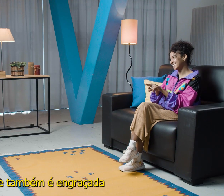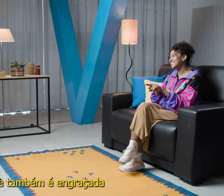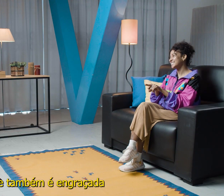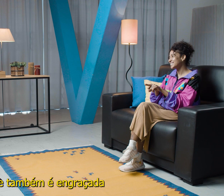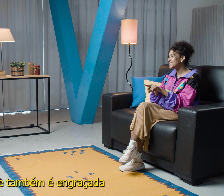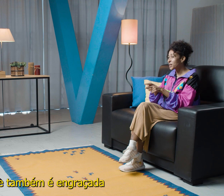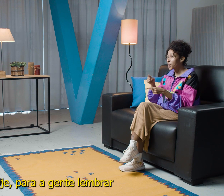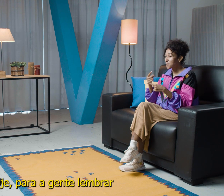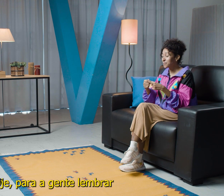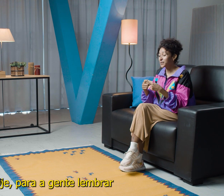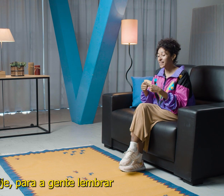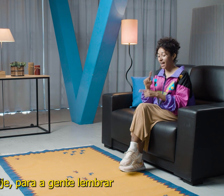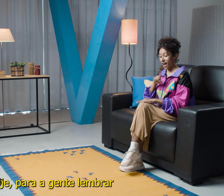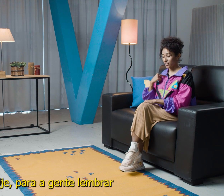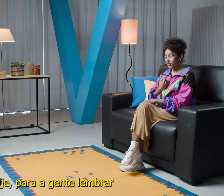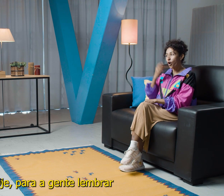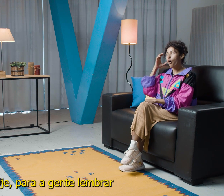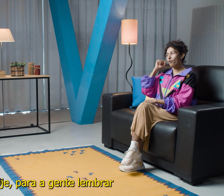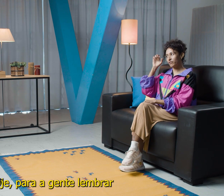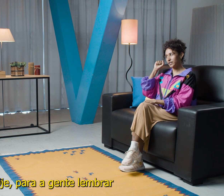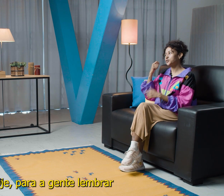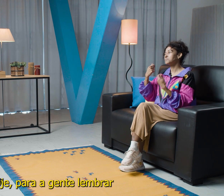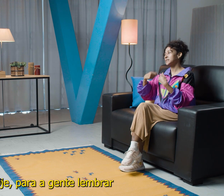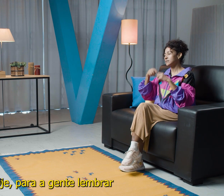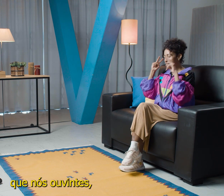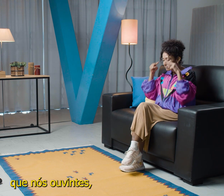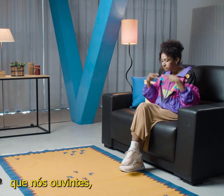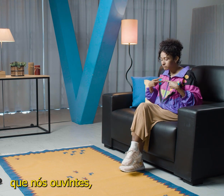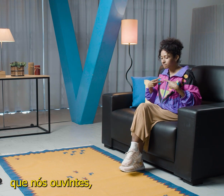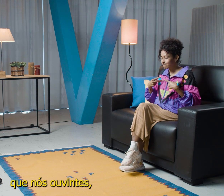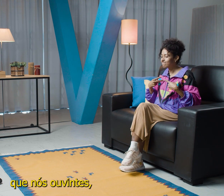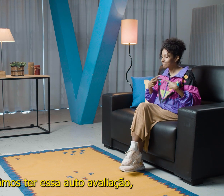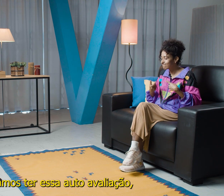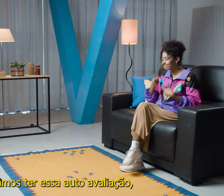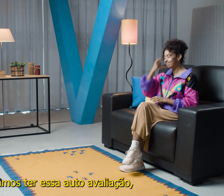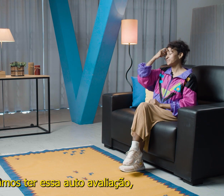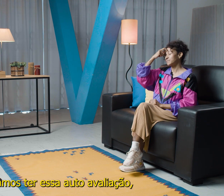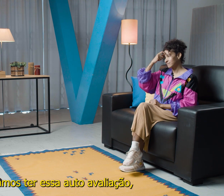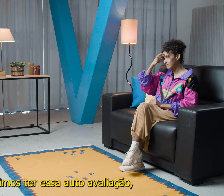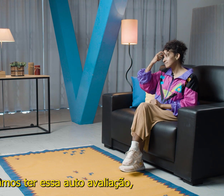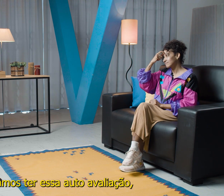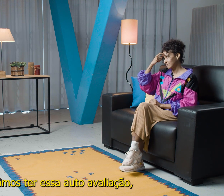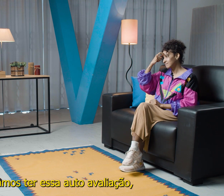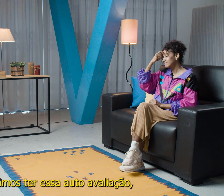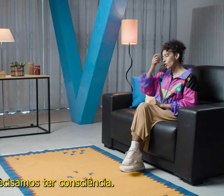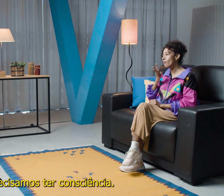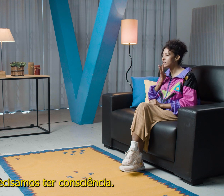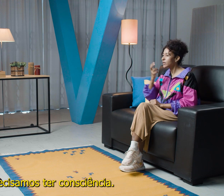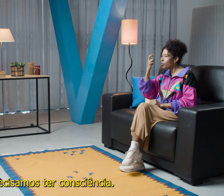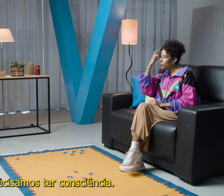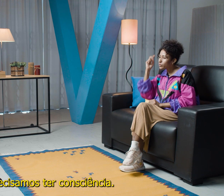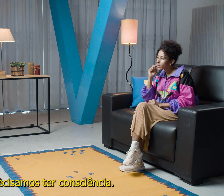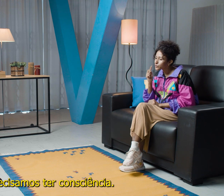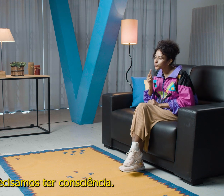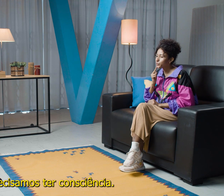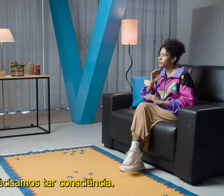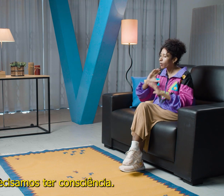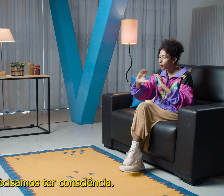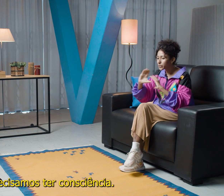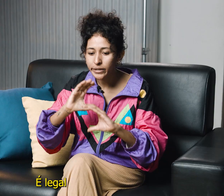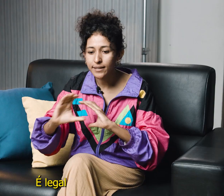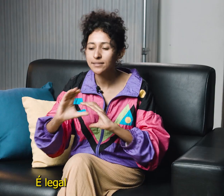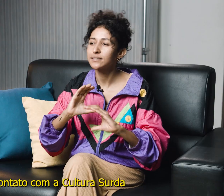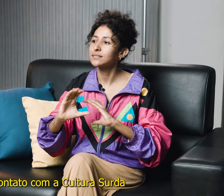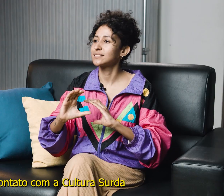e também é engraçada hoje, né? Para a gente lembrar. Porque nós, ouvintes, precisamos ter essa autoavaliação, precisamos ter